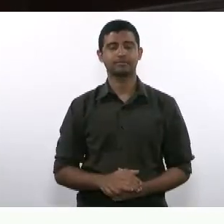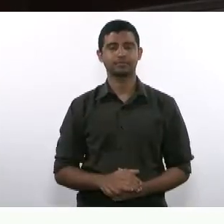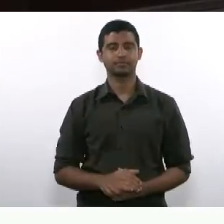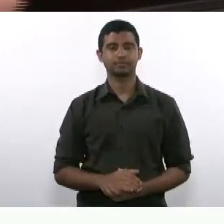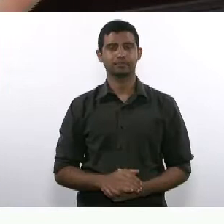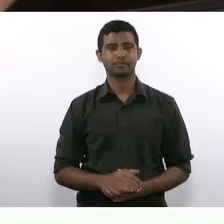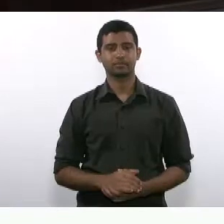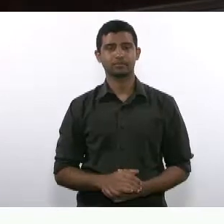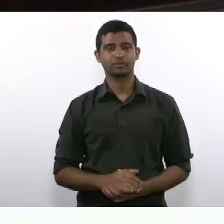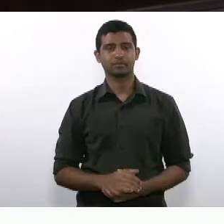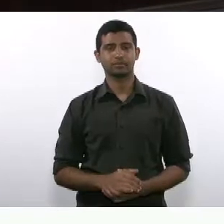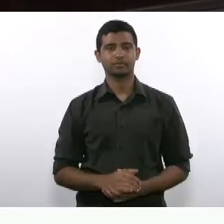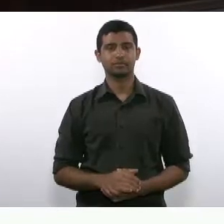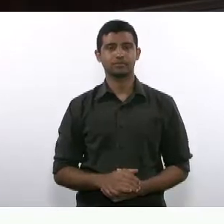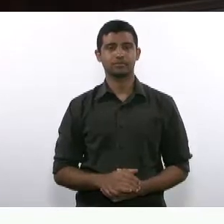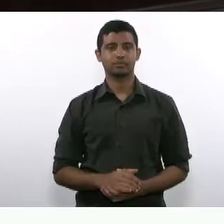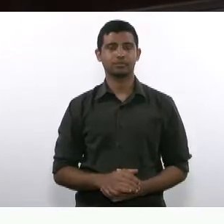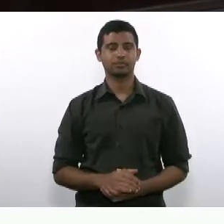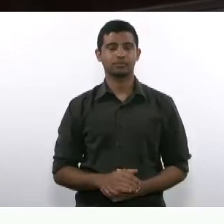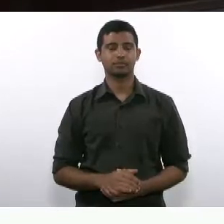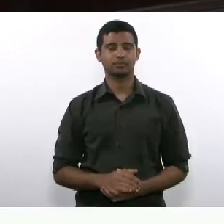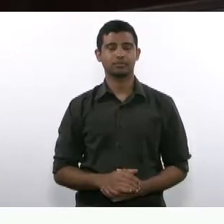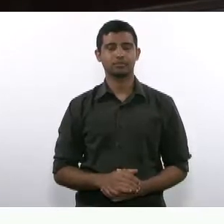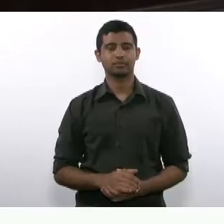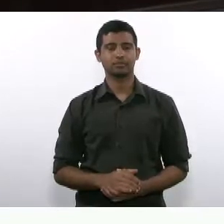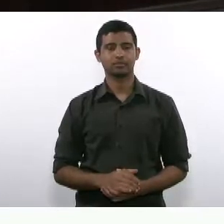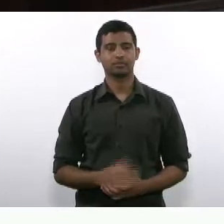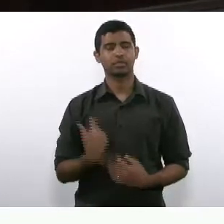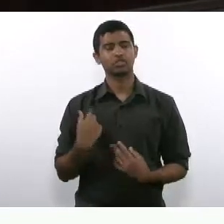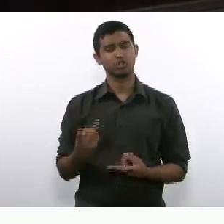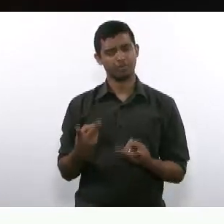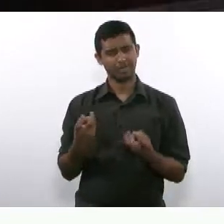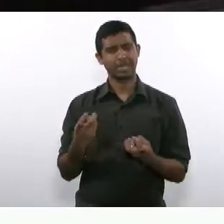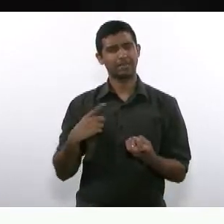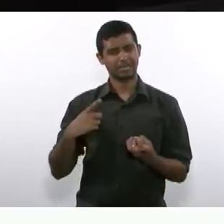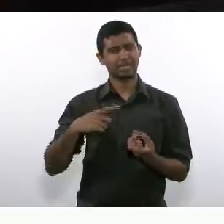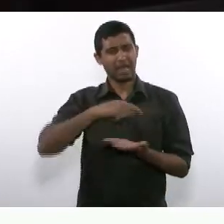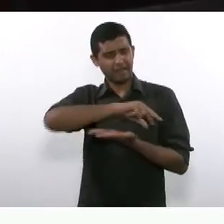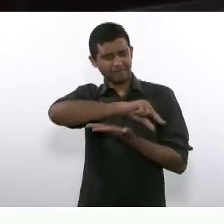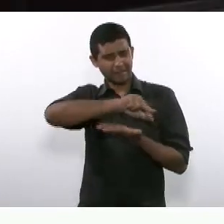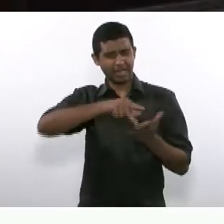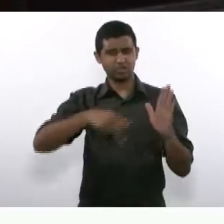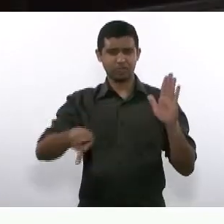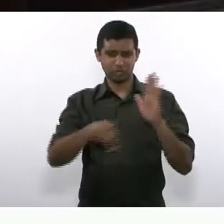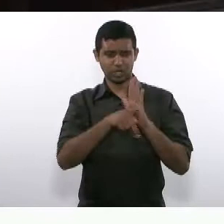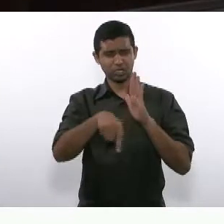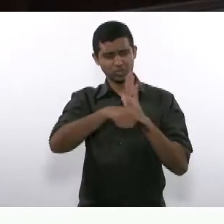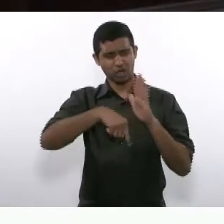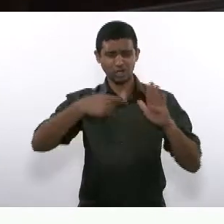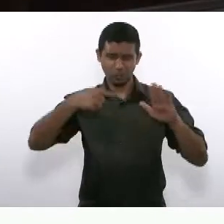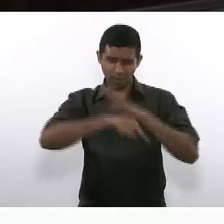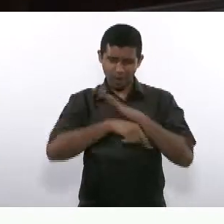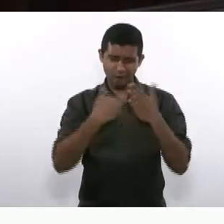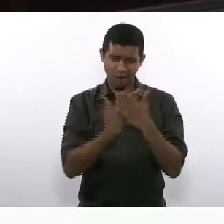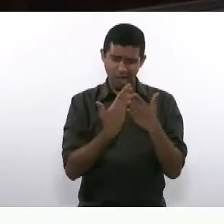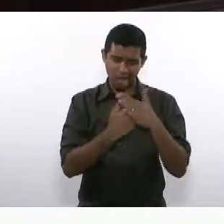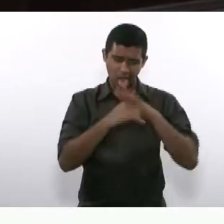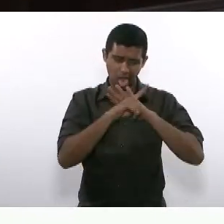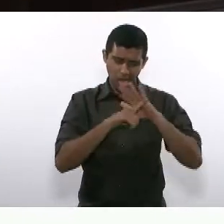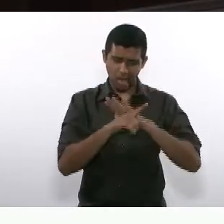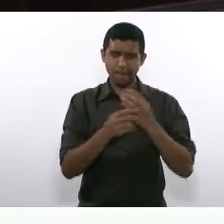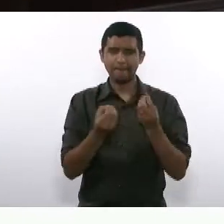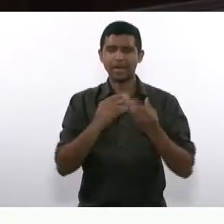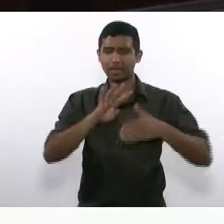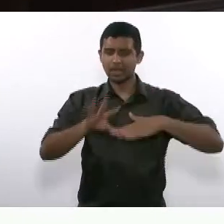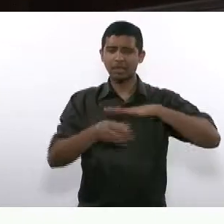São projetos que a gente teve que estudar a fundo para poder emendá-los. Mas o que tem acontecido aqui